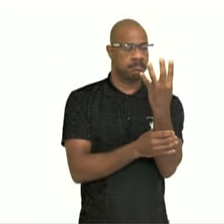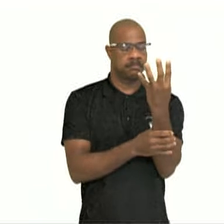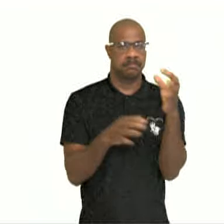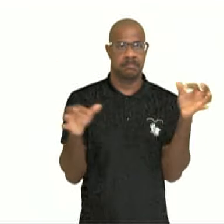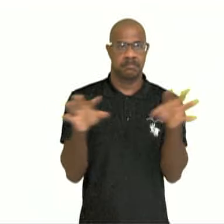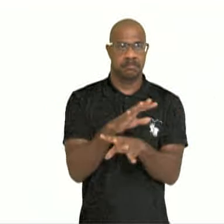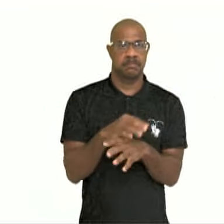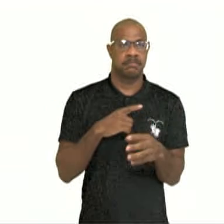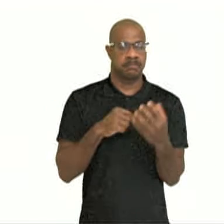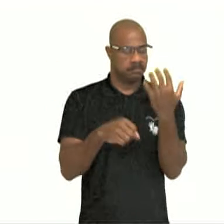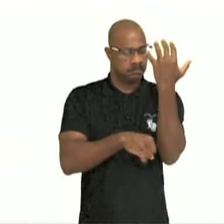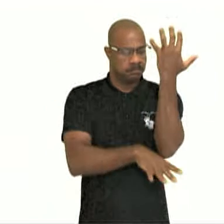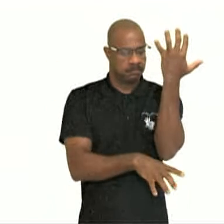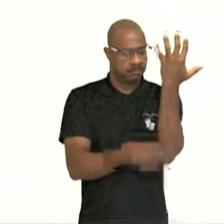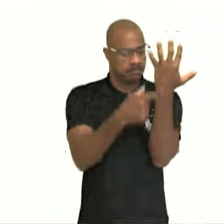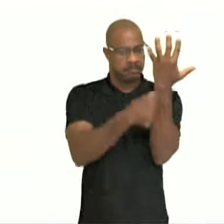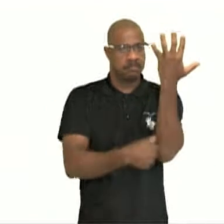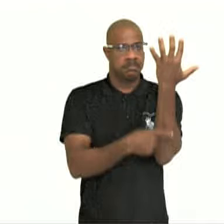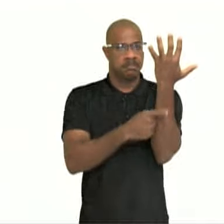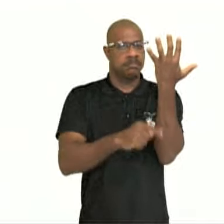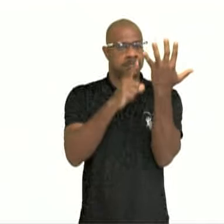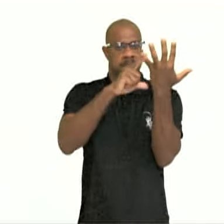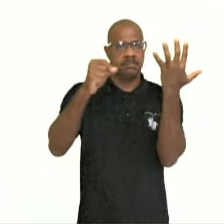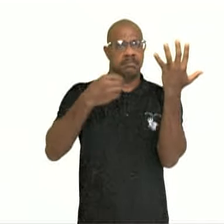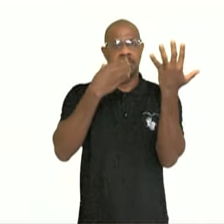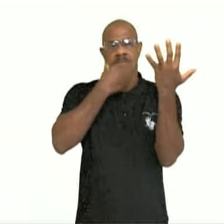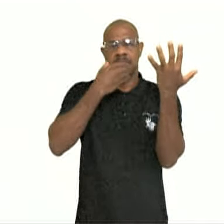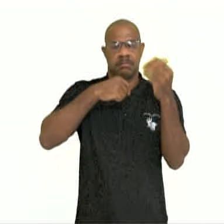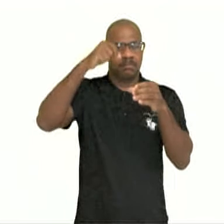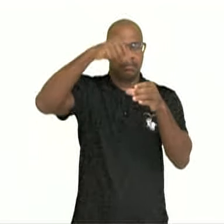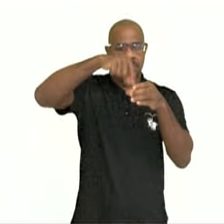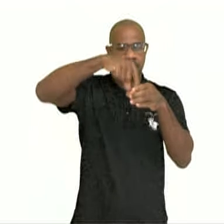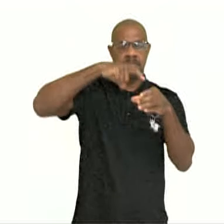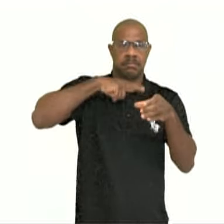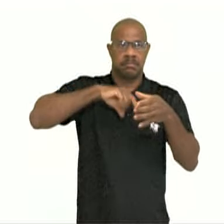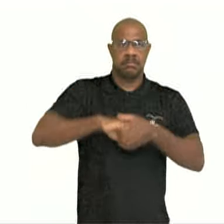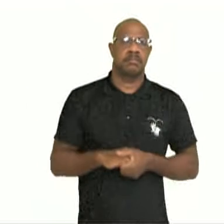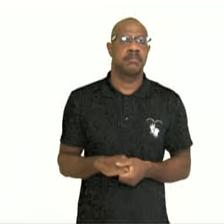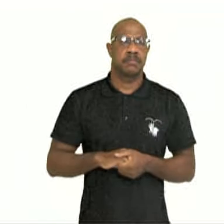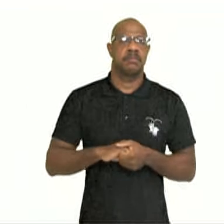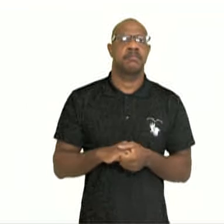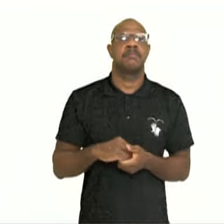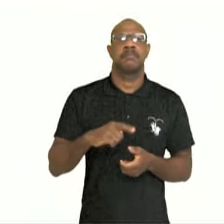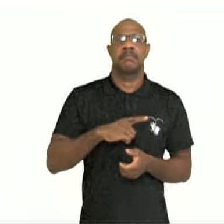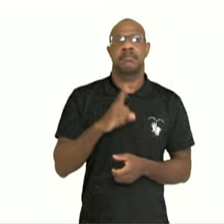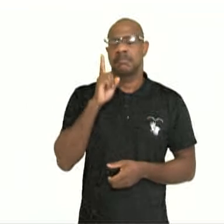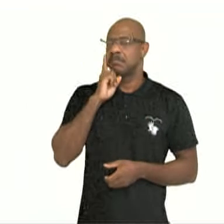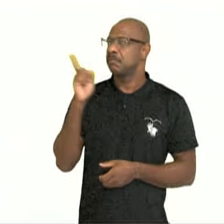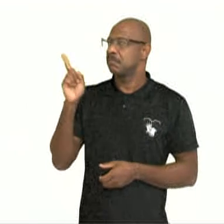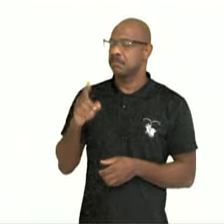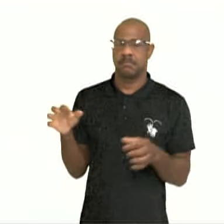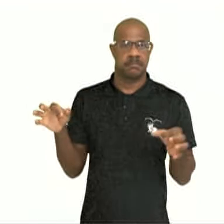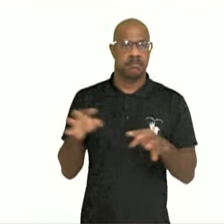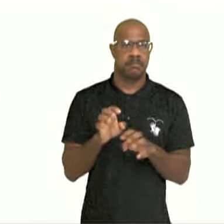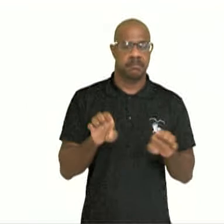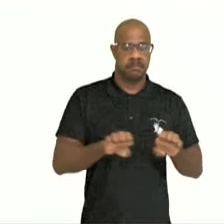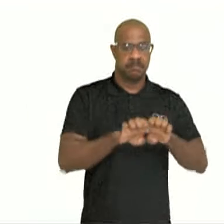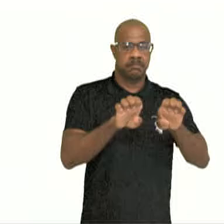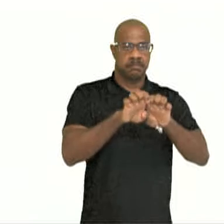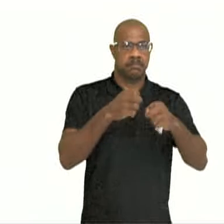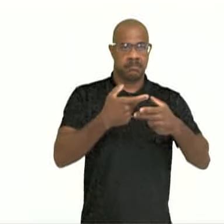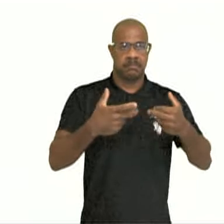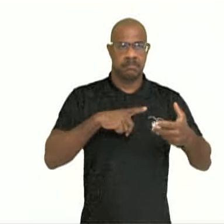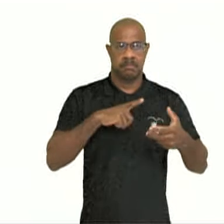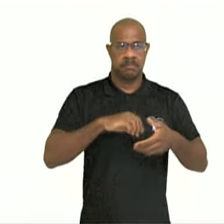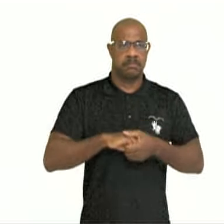fruto e semente. São plantas vasculares, estão lembrados desde as pteridófitas, essa é uma característica que existe,